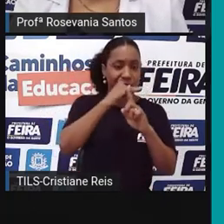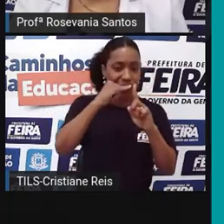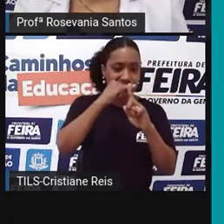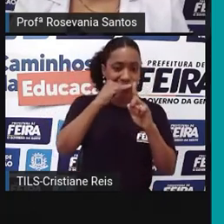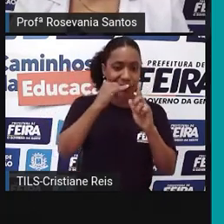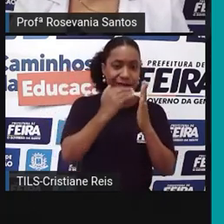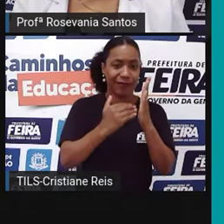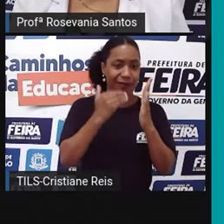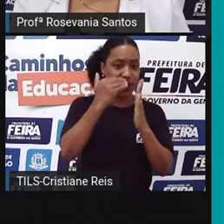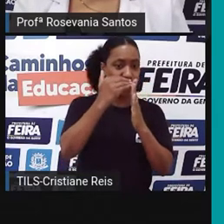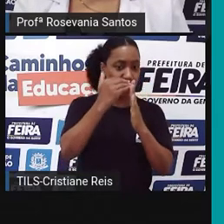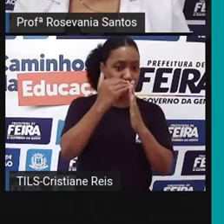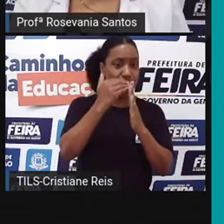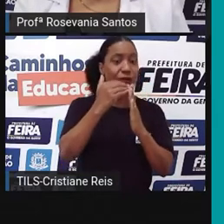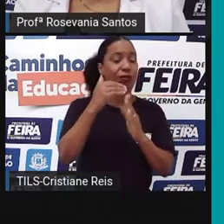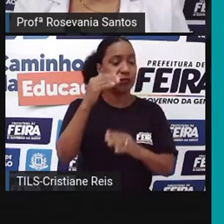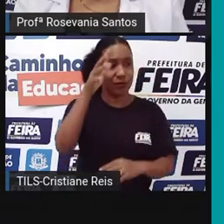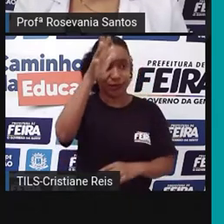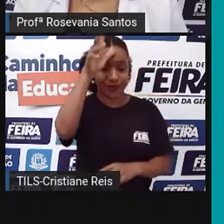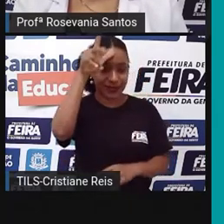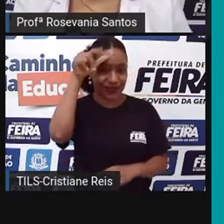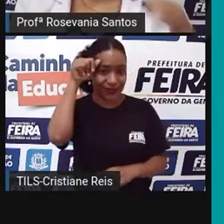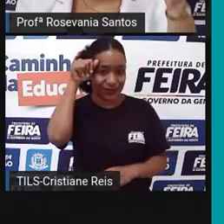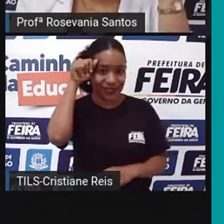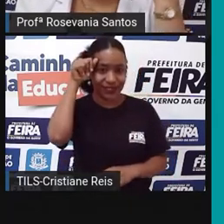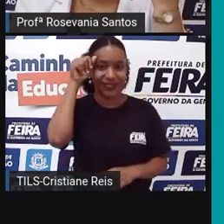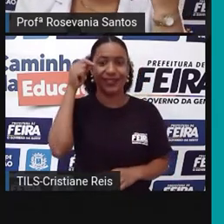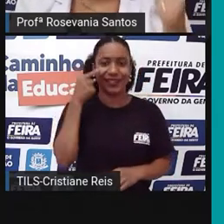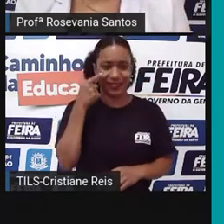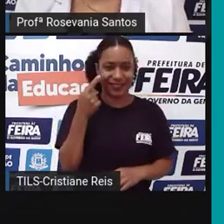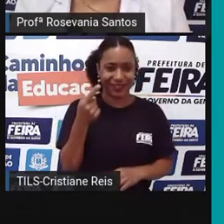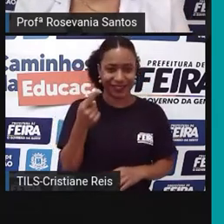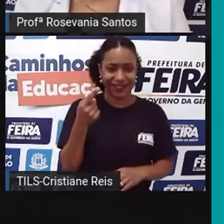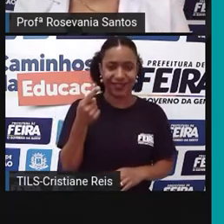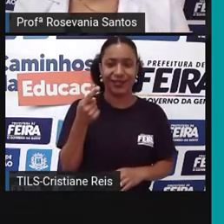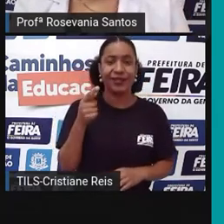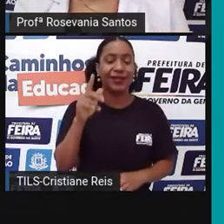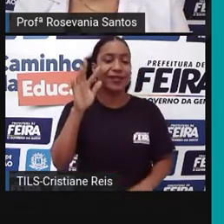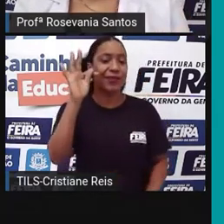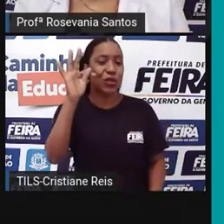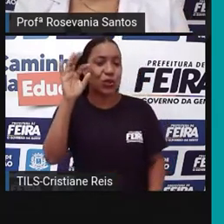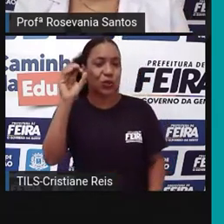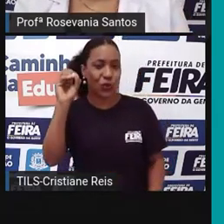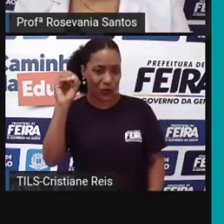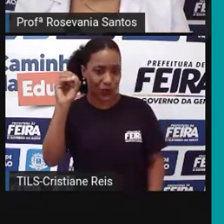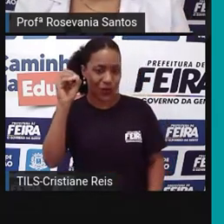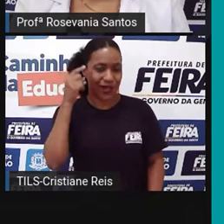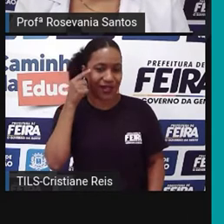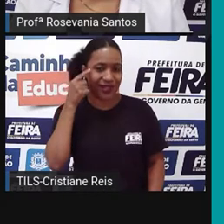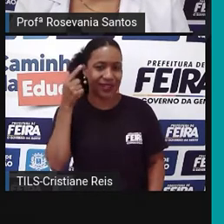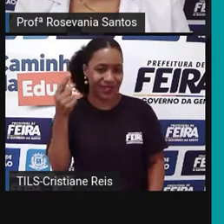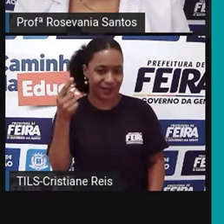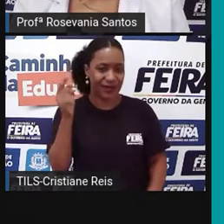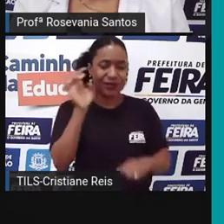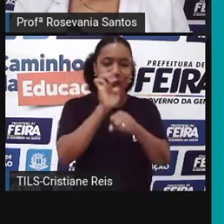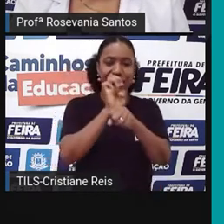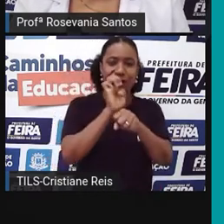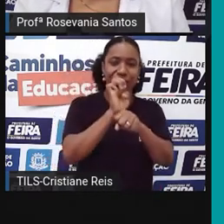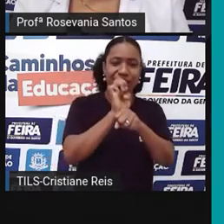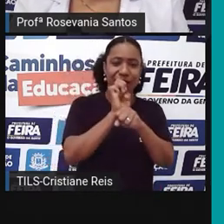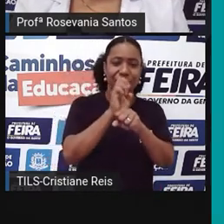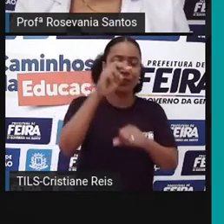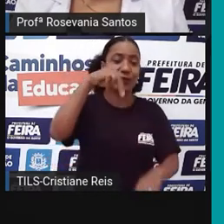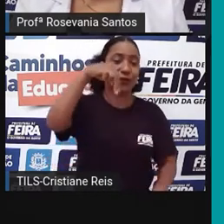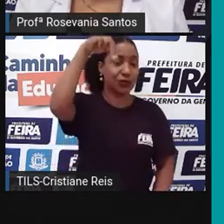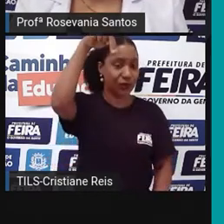região da Amazônia. Aqui, Tocantins, né, lembra quando eu falei lá na região norte, que pegava todos os estados da região norte, menos